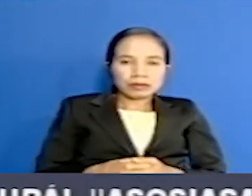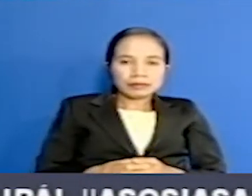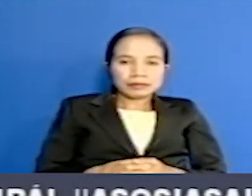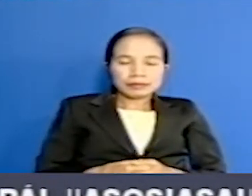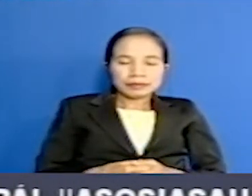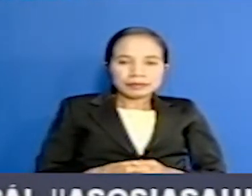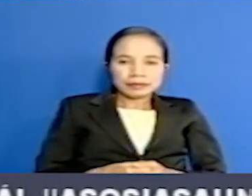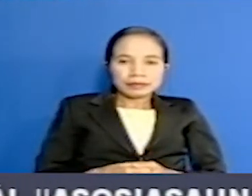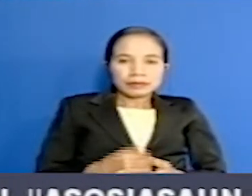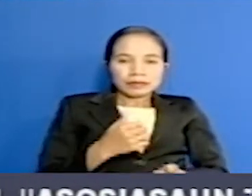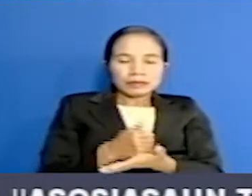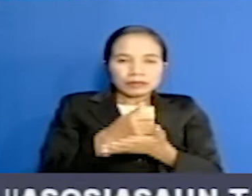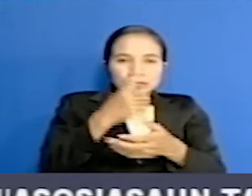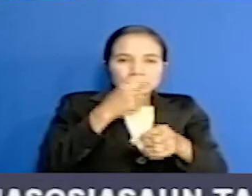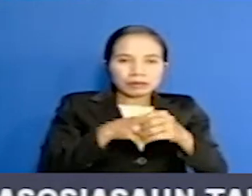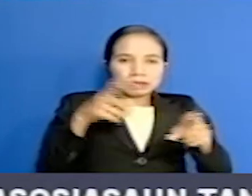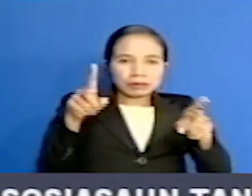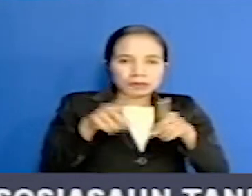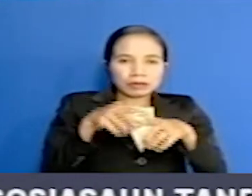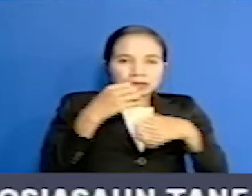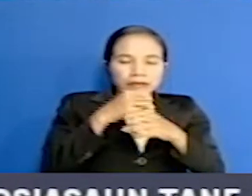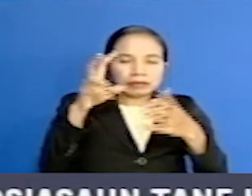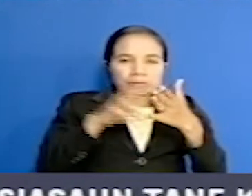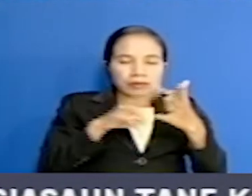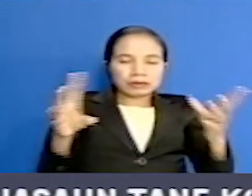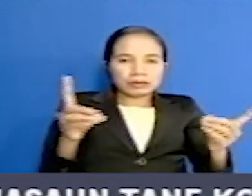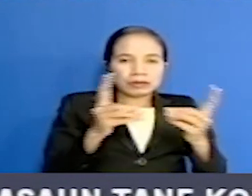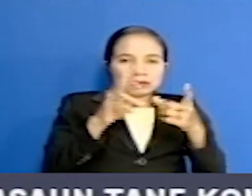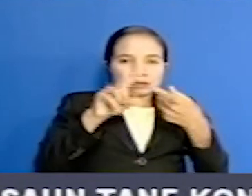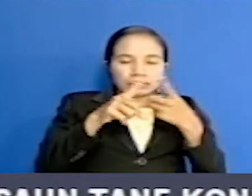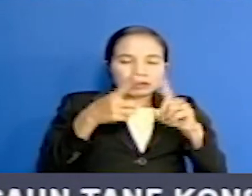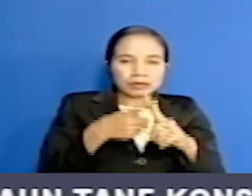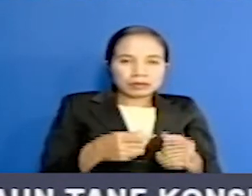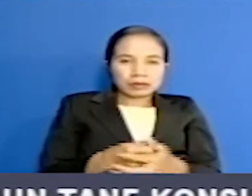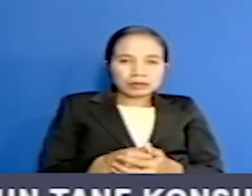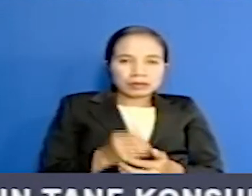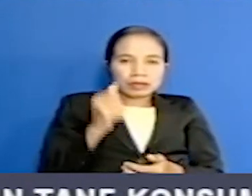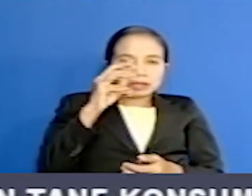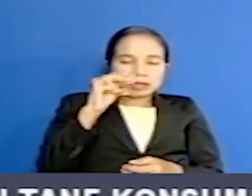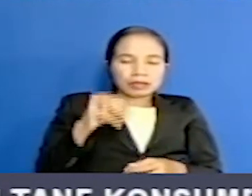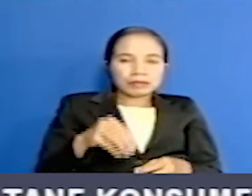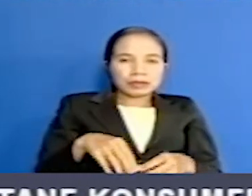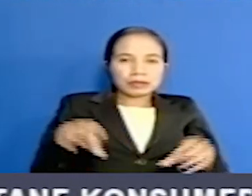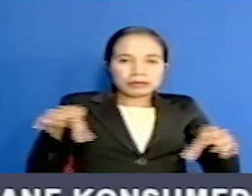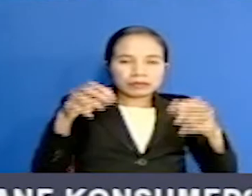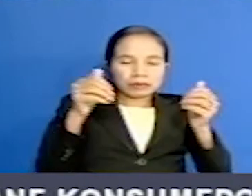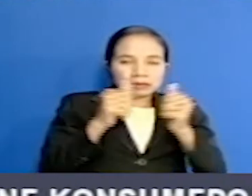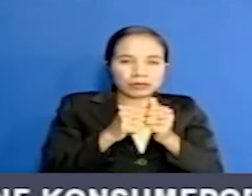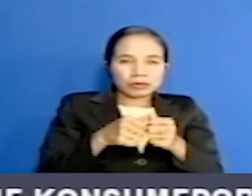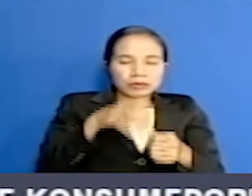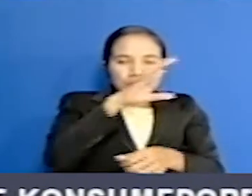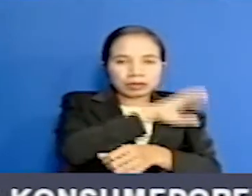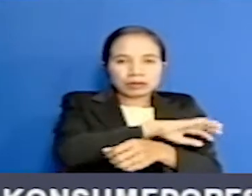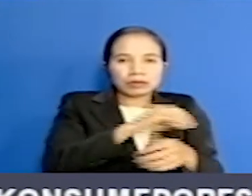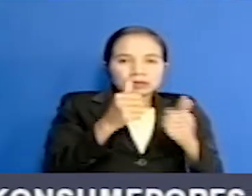abi hati pun nebe maga nesa halu falu violasau asur itene kolega sir. Artemoris durante ne kopera ho parte segurança, no obedece ba